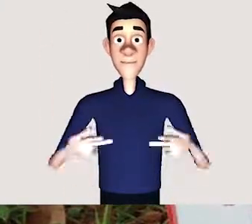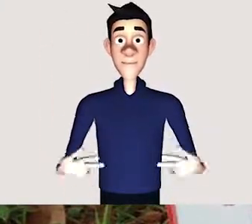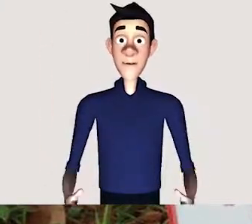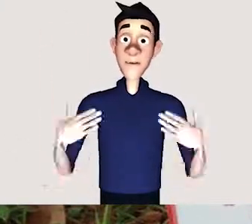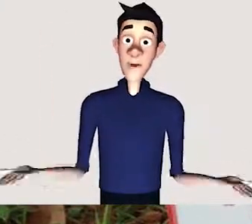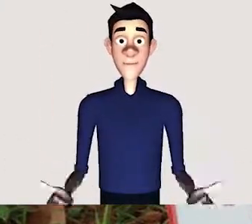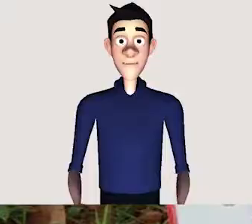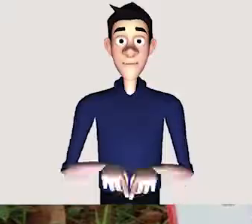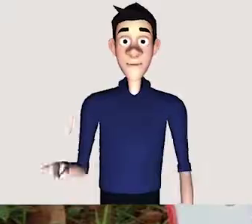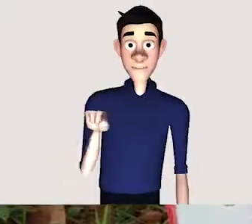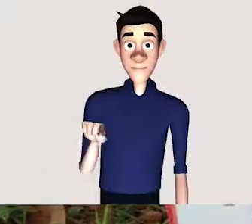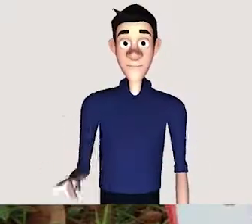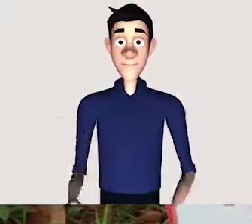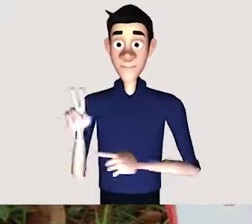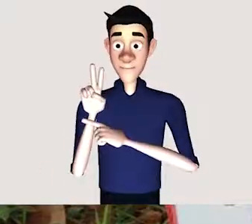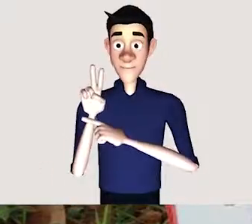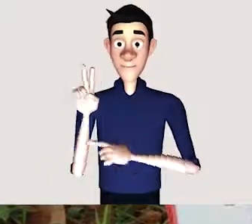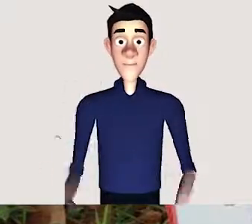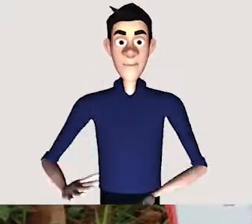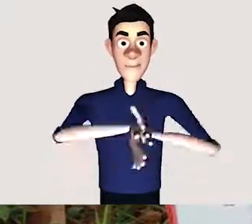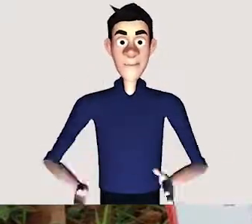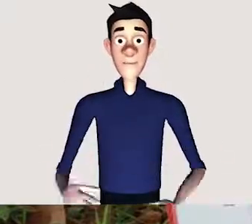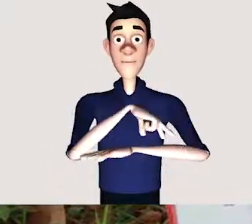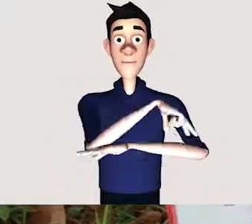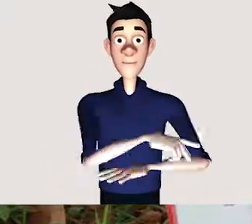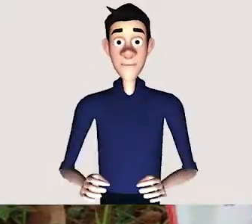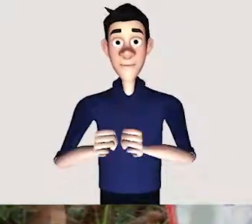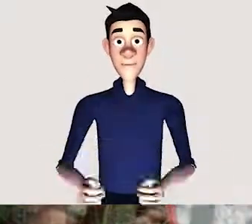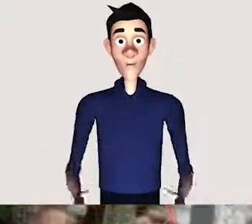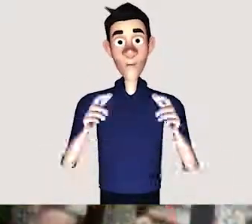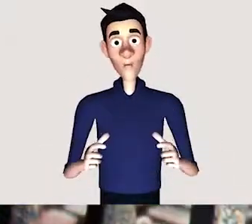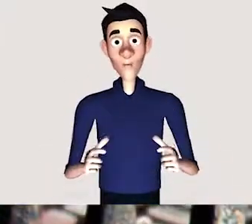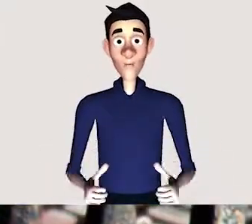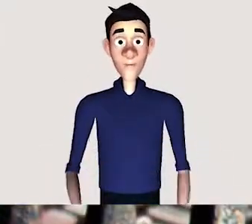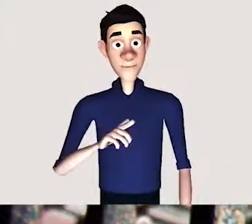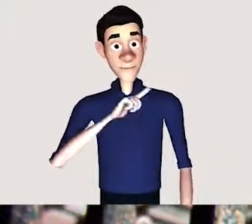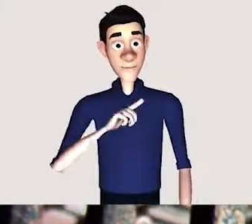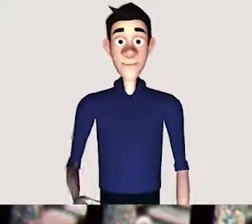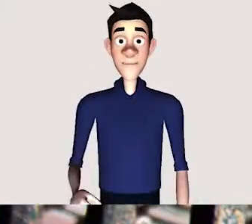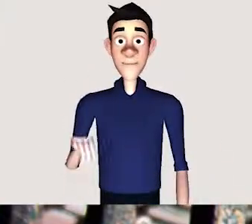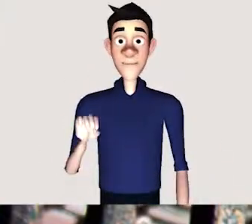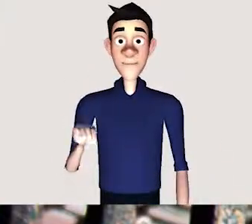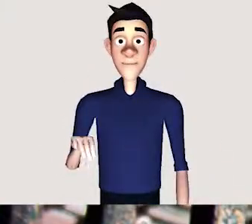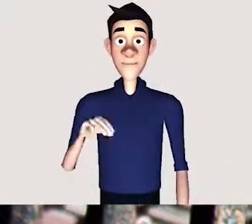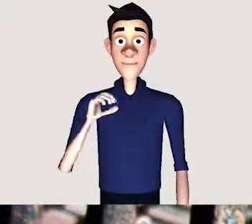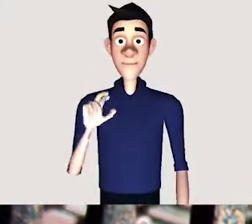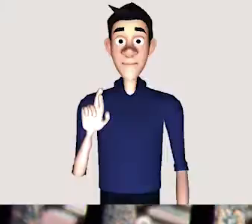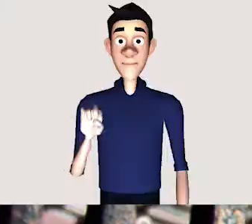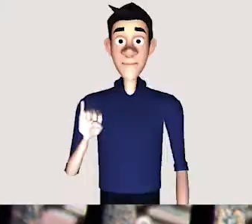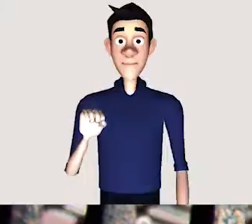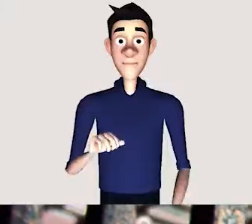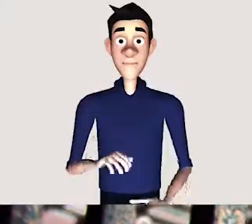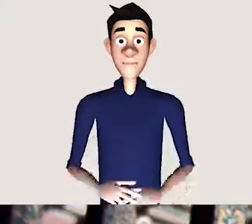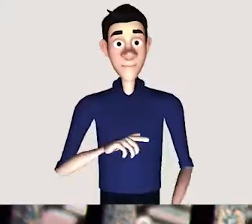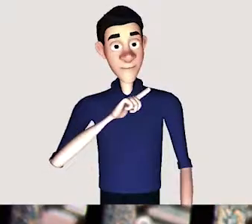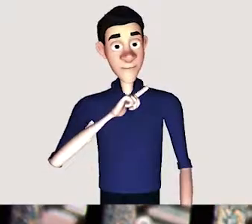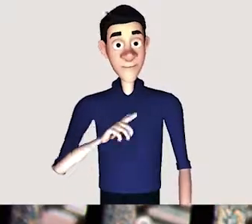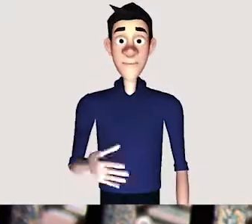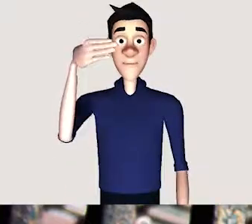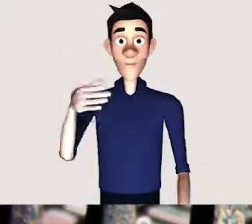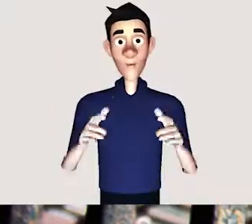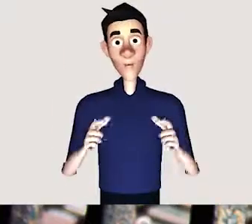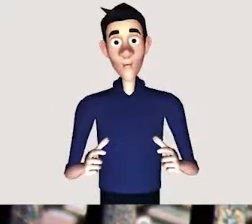aí, preservação e destruição caminham juntas. Onde há memória,